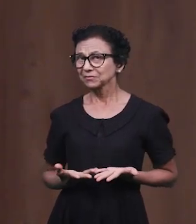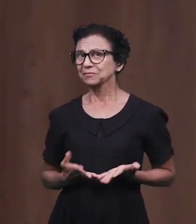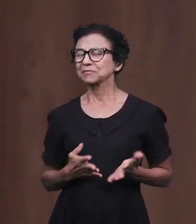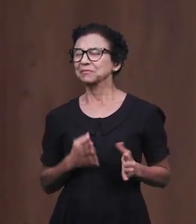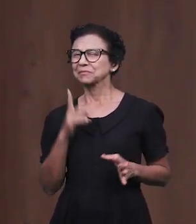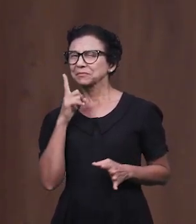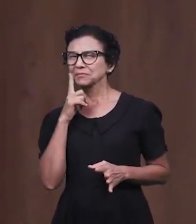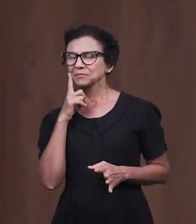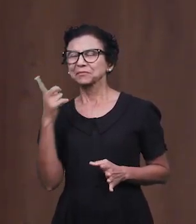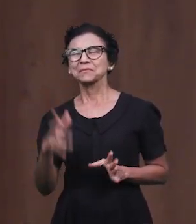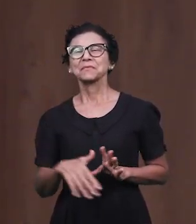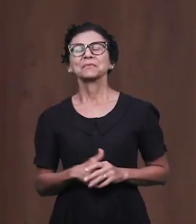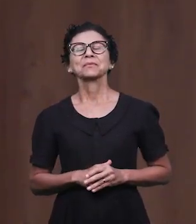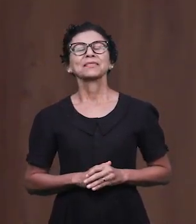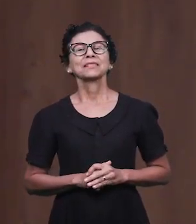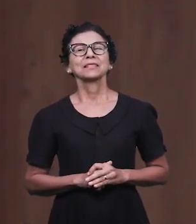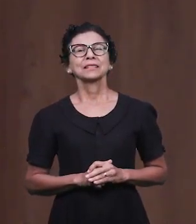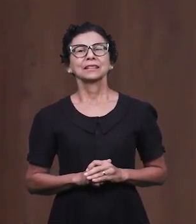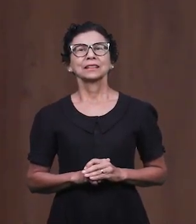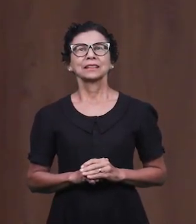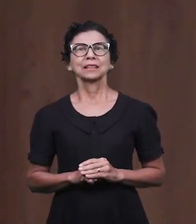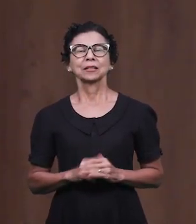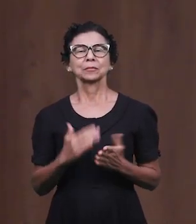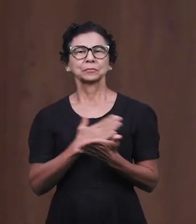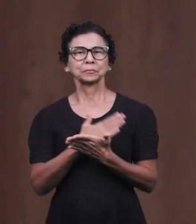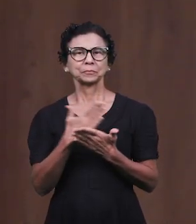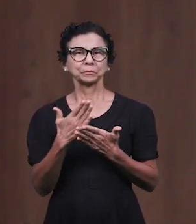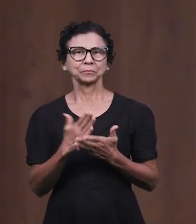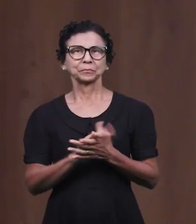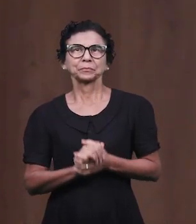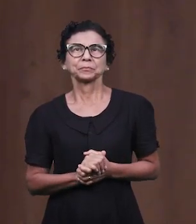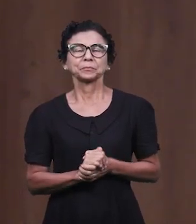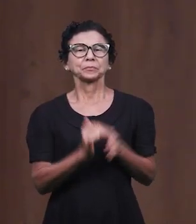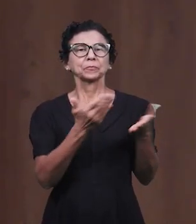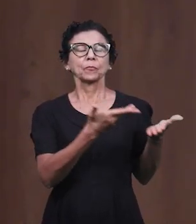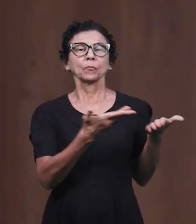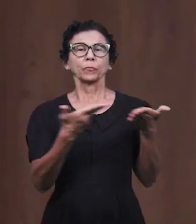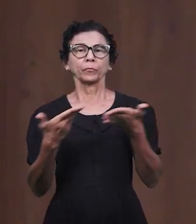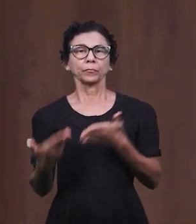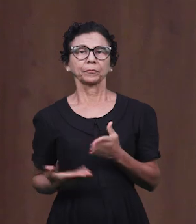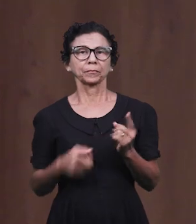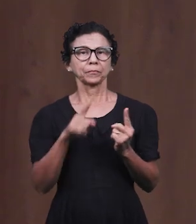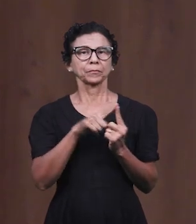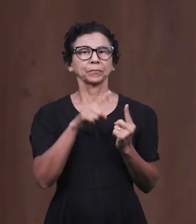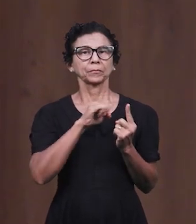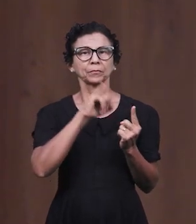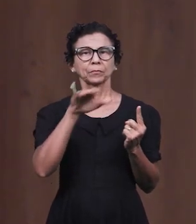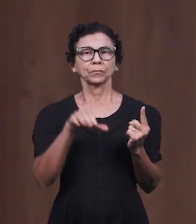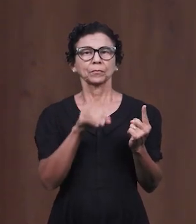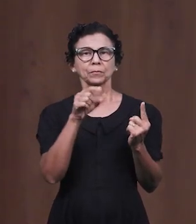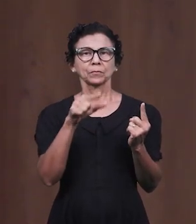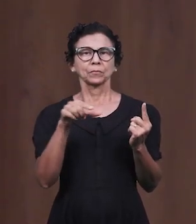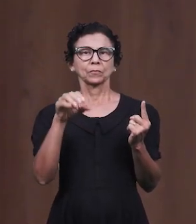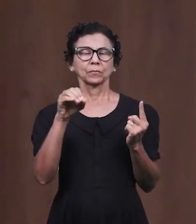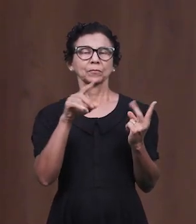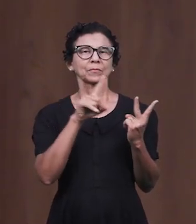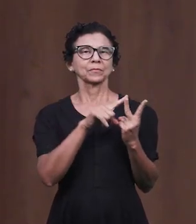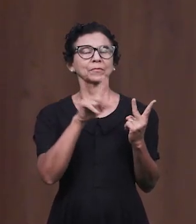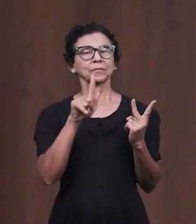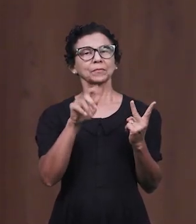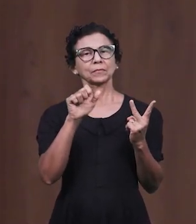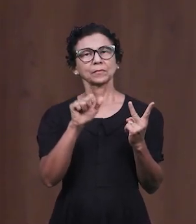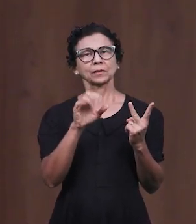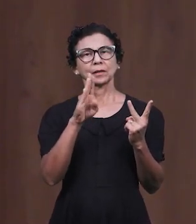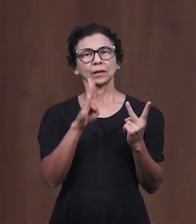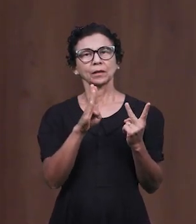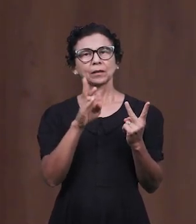nutrição? É isso que vamos descobrir. E para iniciar a nossa conversa, gostaria de apresentar o Dr. João e